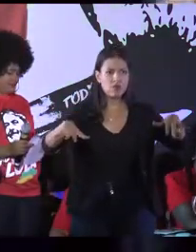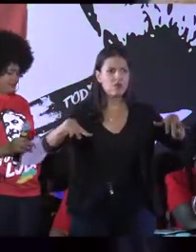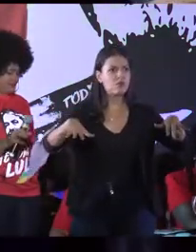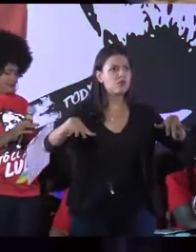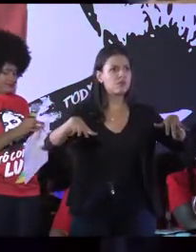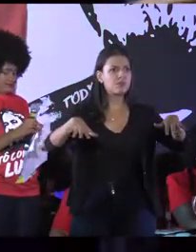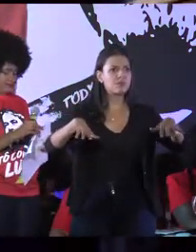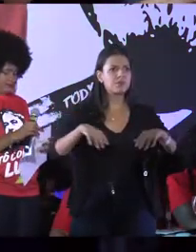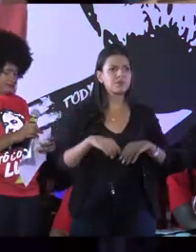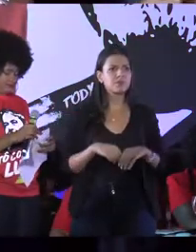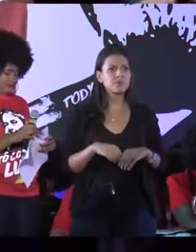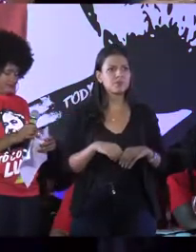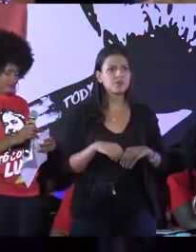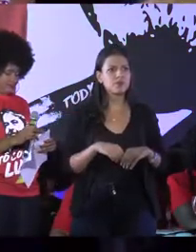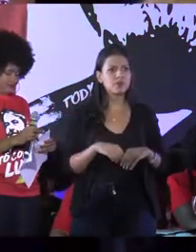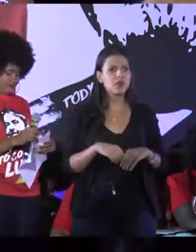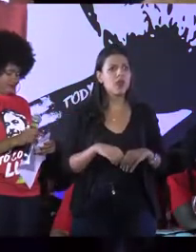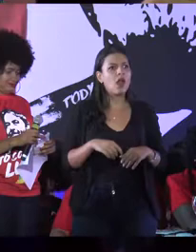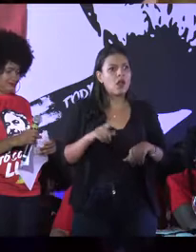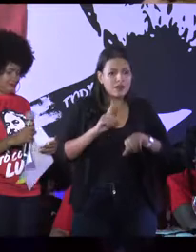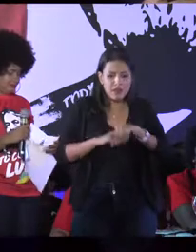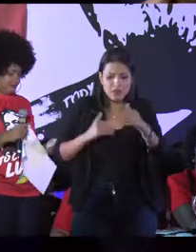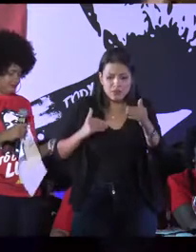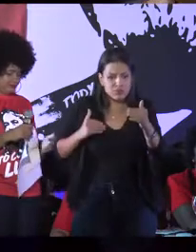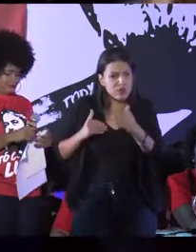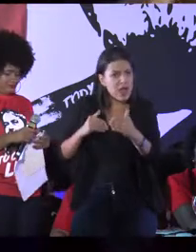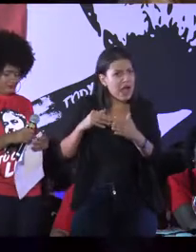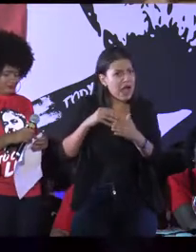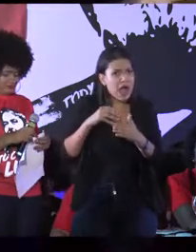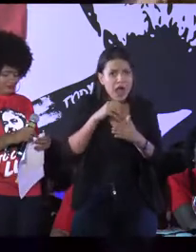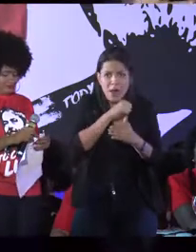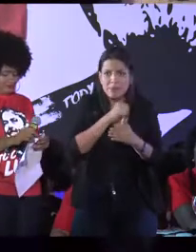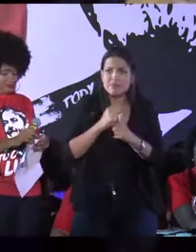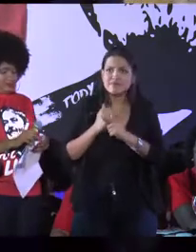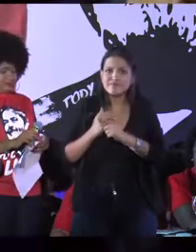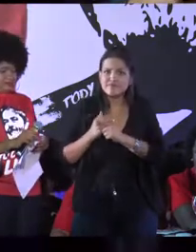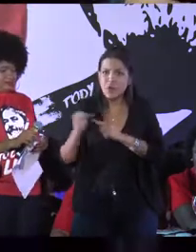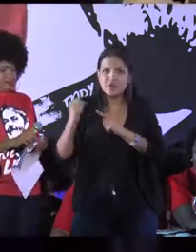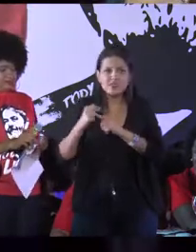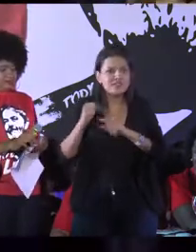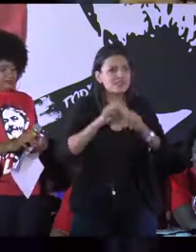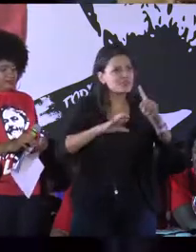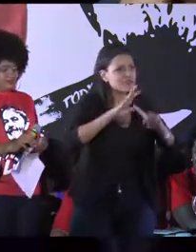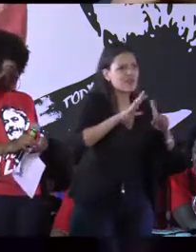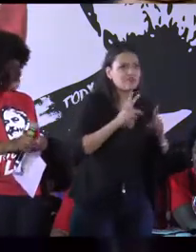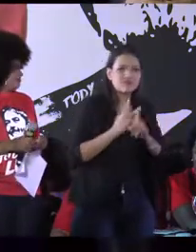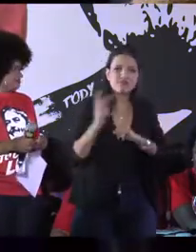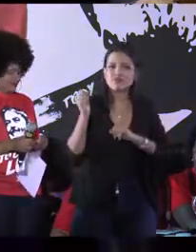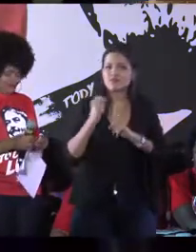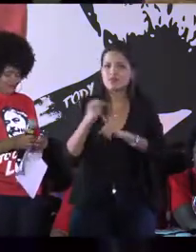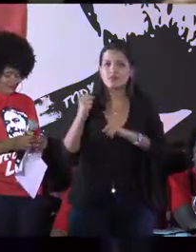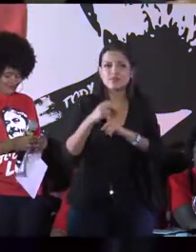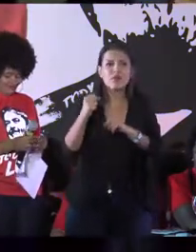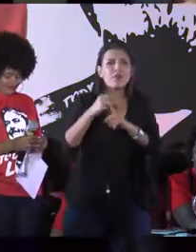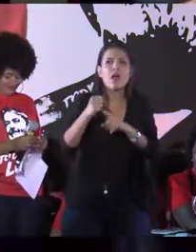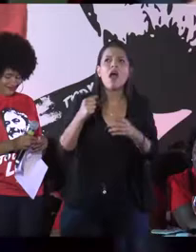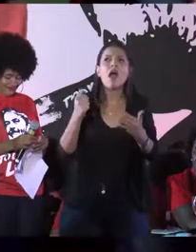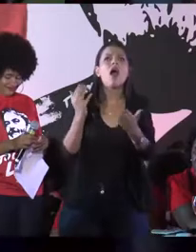mais reduzido de todas as conquistas sociais que nós alcançamos, algumas